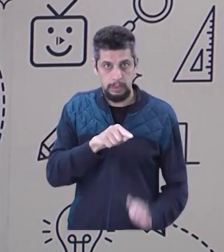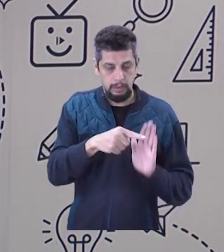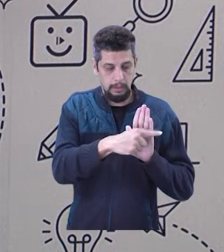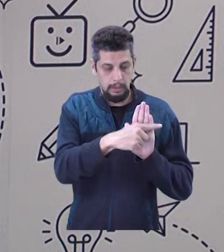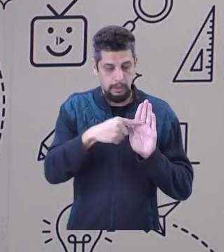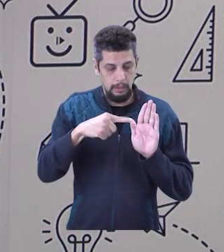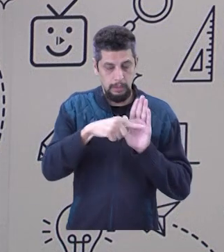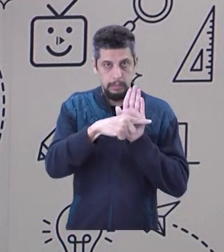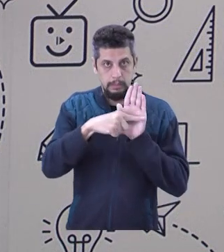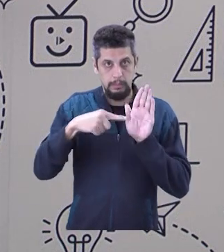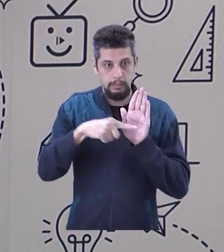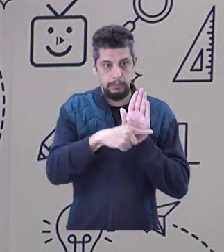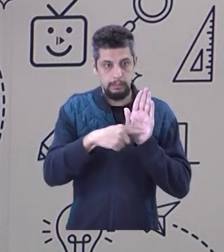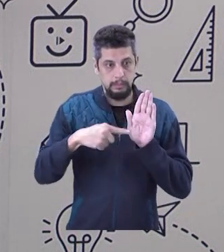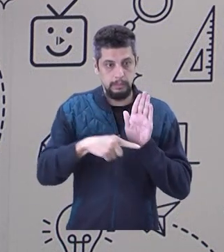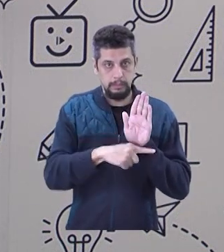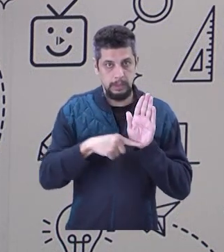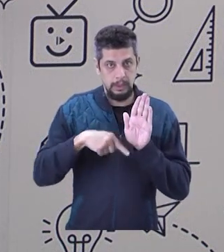pouquinho maior.